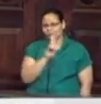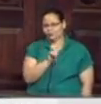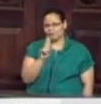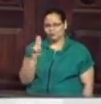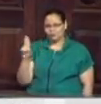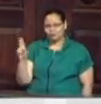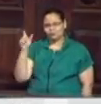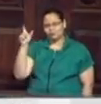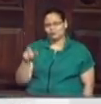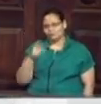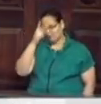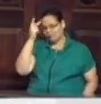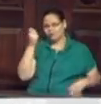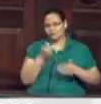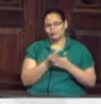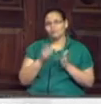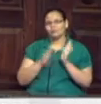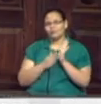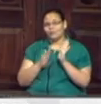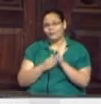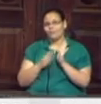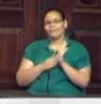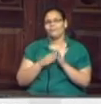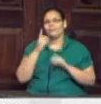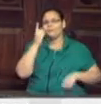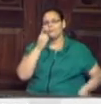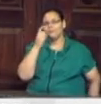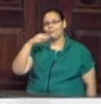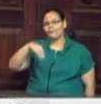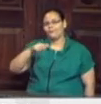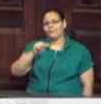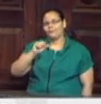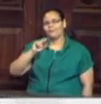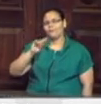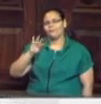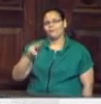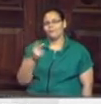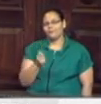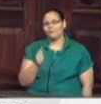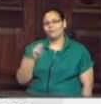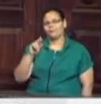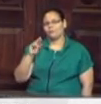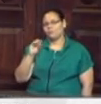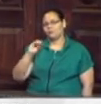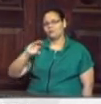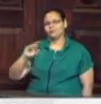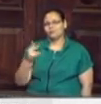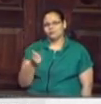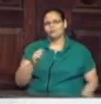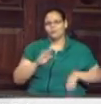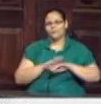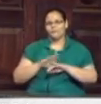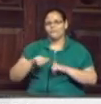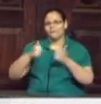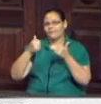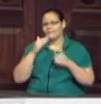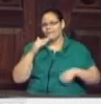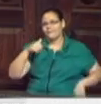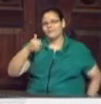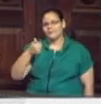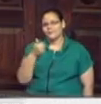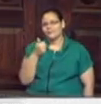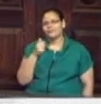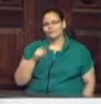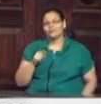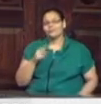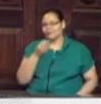Portanto, eu acho que com as inclusões propostas pela deputada Marta Rocha, essa lei de 99 fica muito melhor, aperfeiçoa muito bem a legislação em vigor. Portanto, o nosso parecer